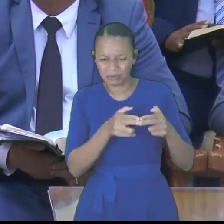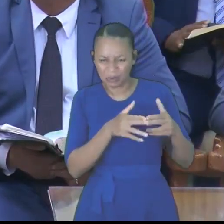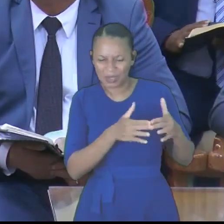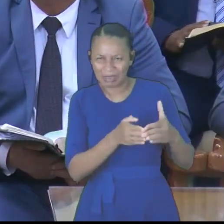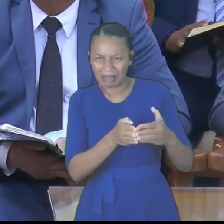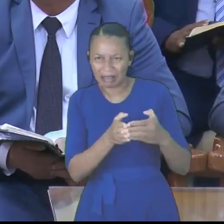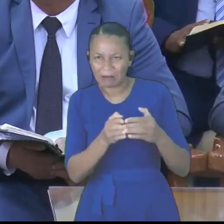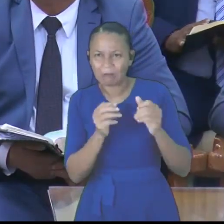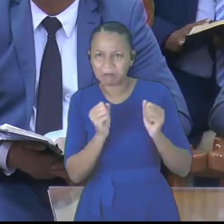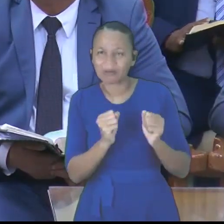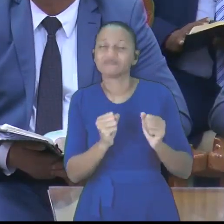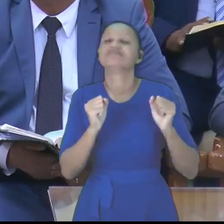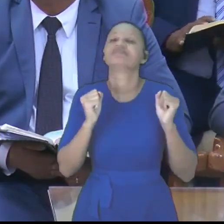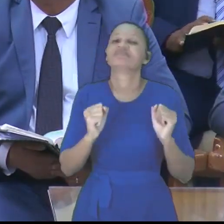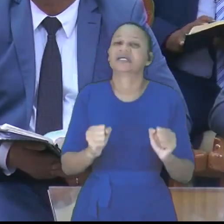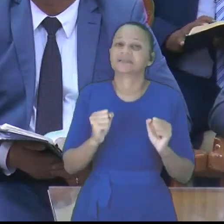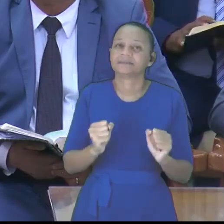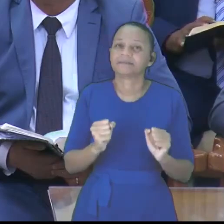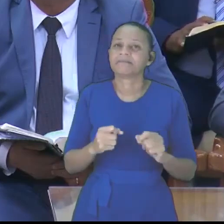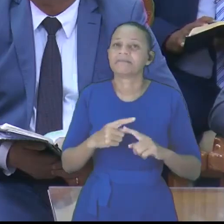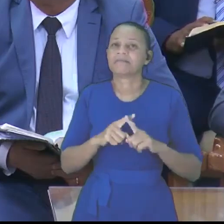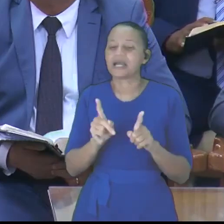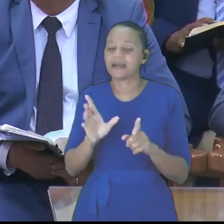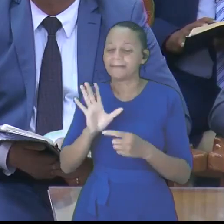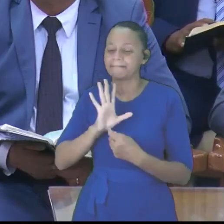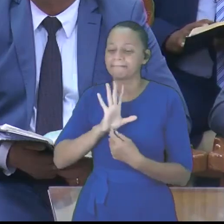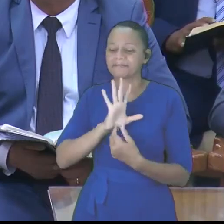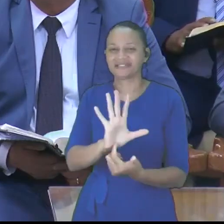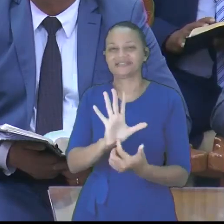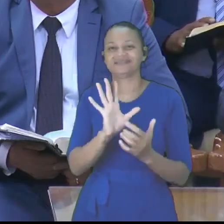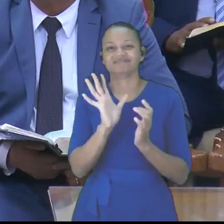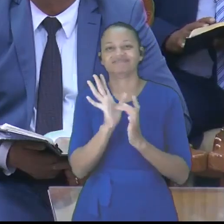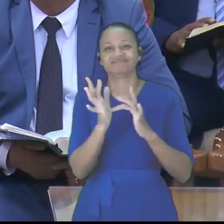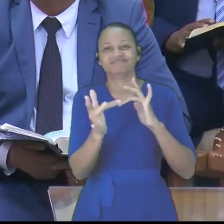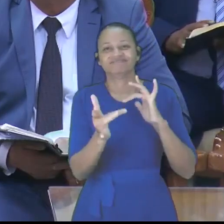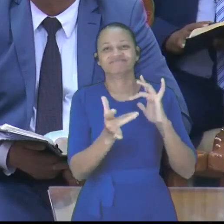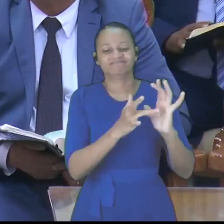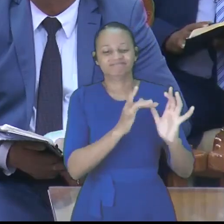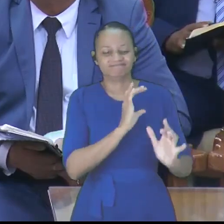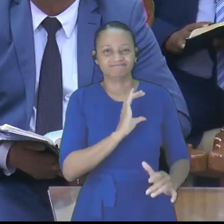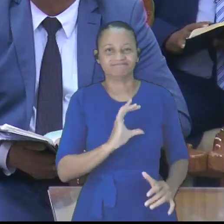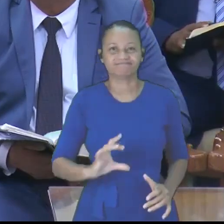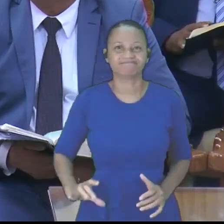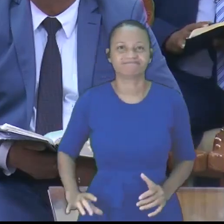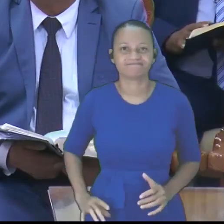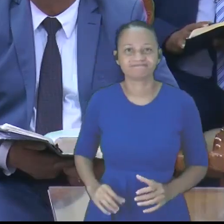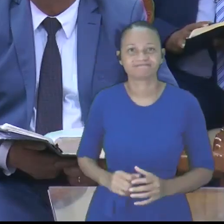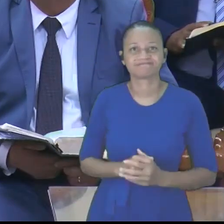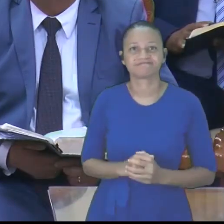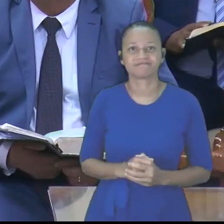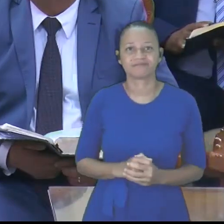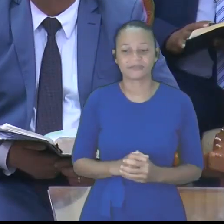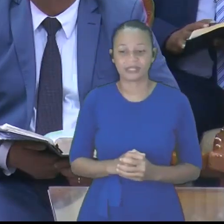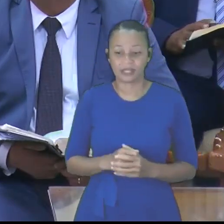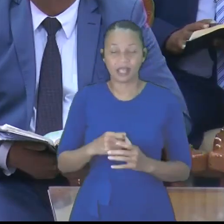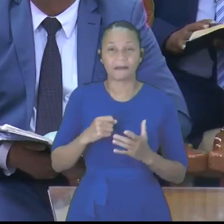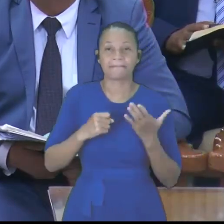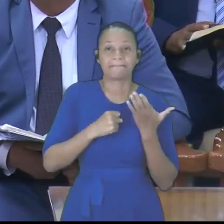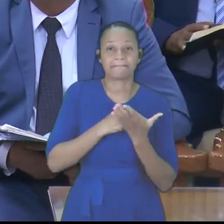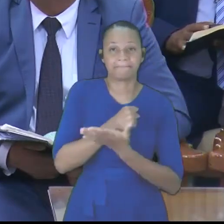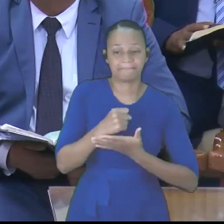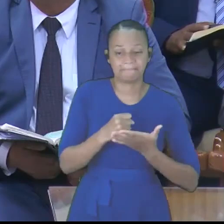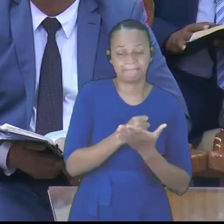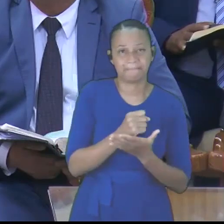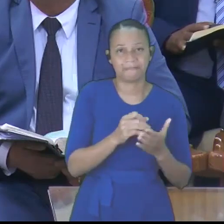Pode. Desde que apresente Cristo. Se você pregar e tomar por base, a